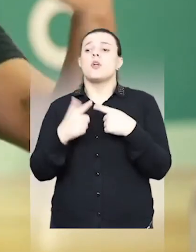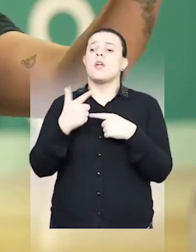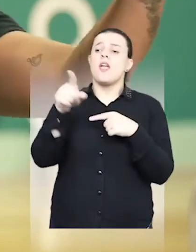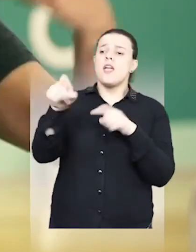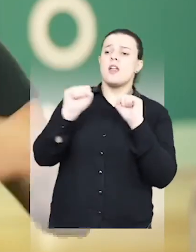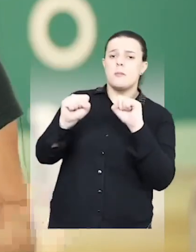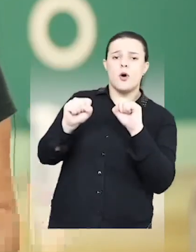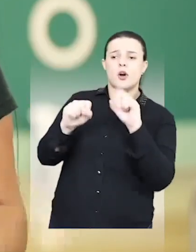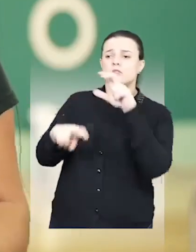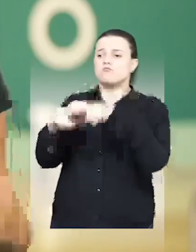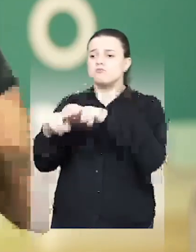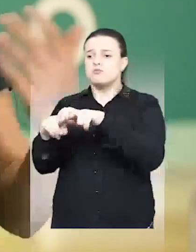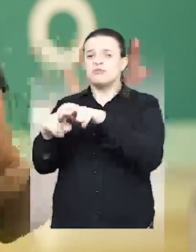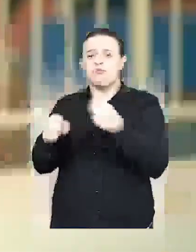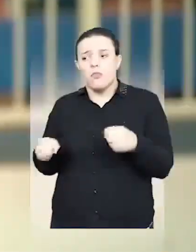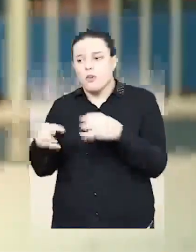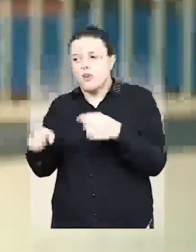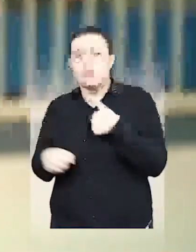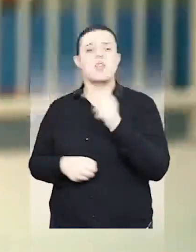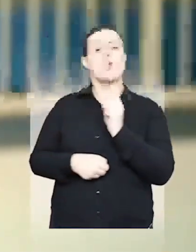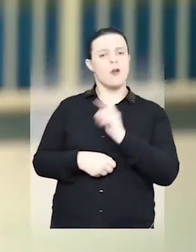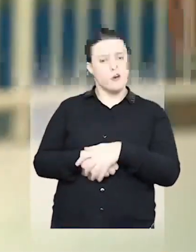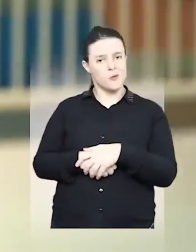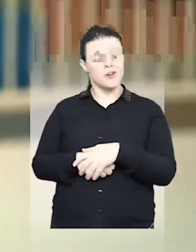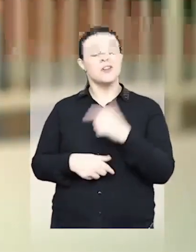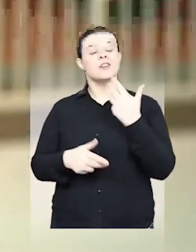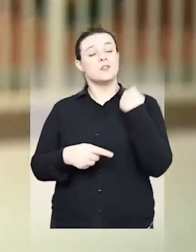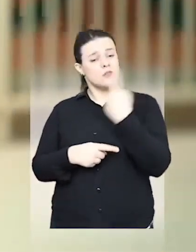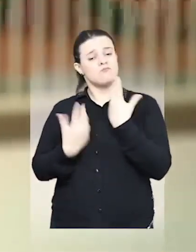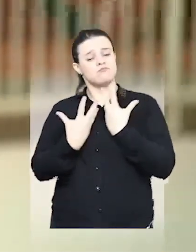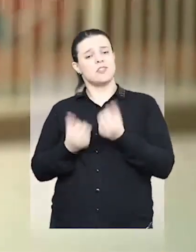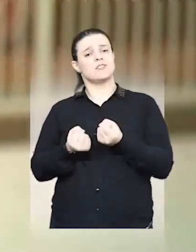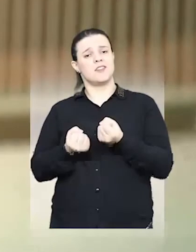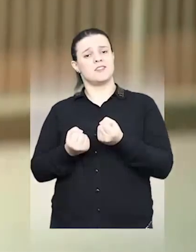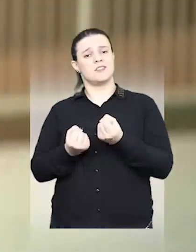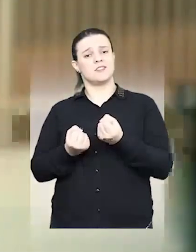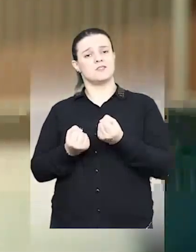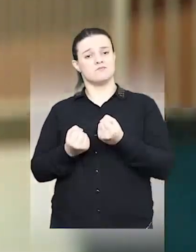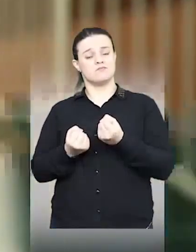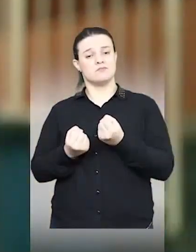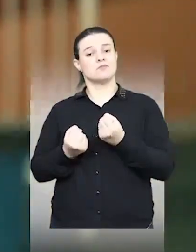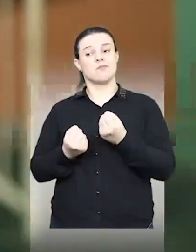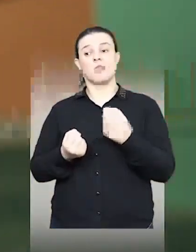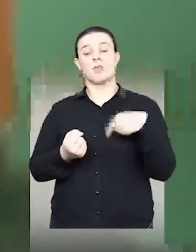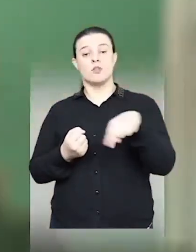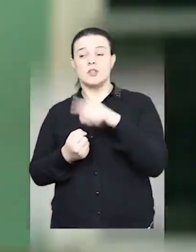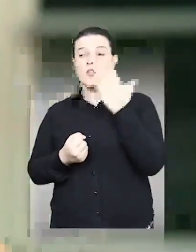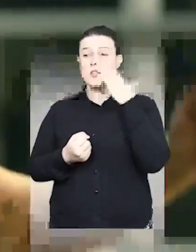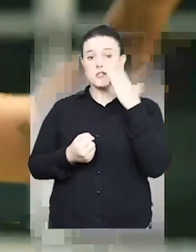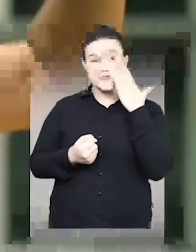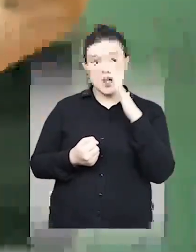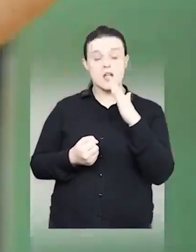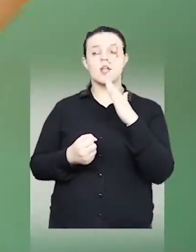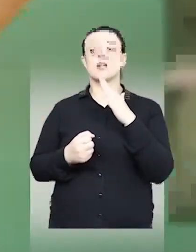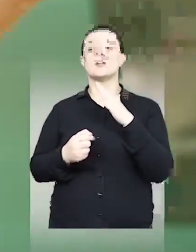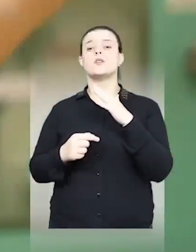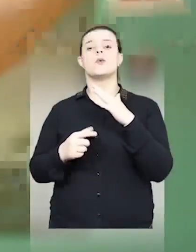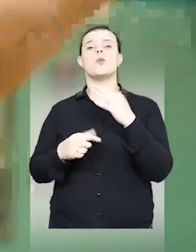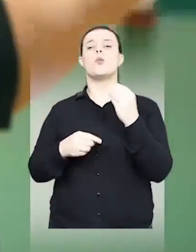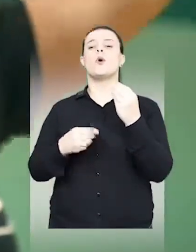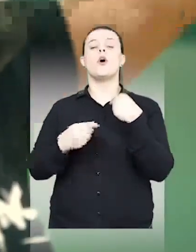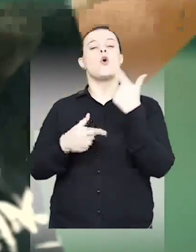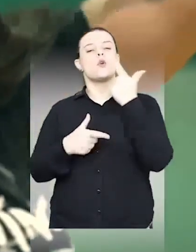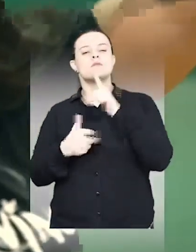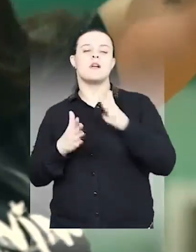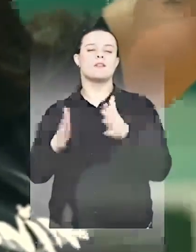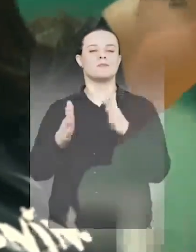ele pode estar na cadeira e eu não posso? Então, quando a gente se aceita, quando a gente entende, o